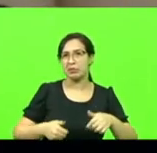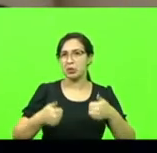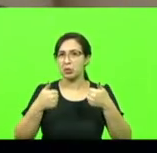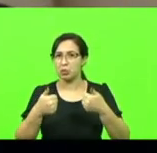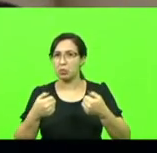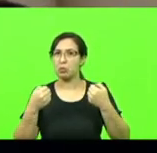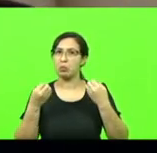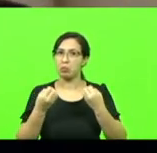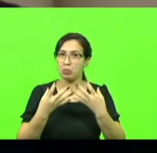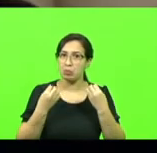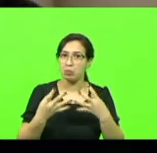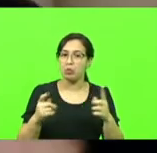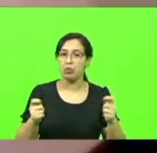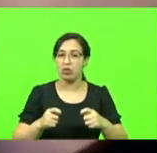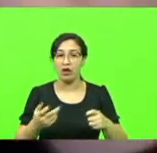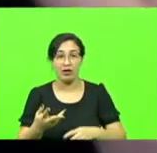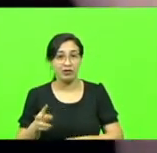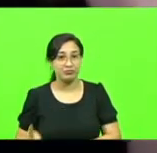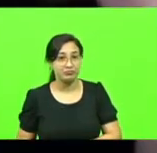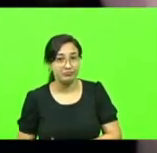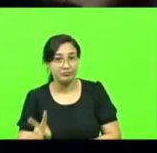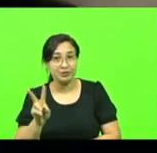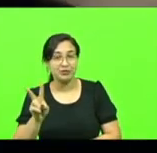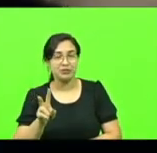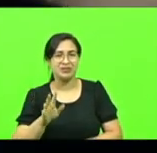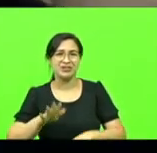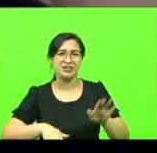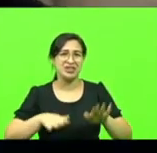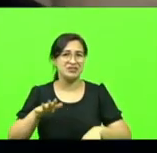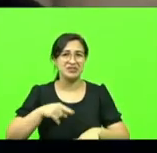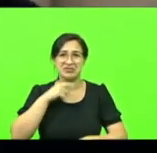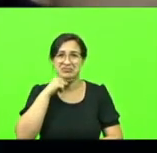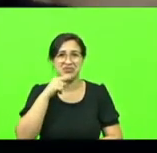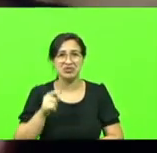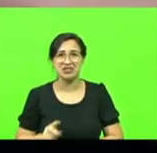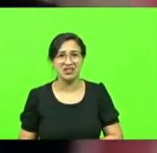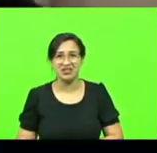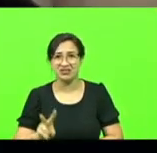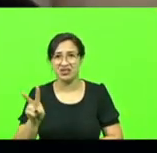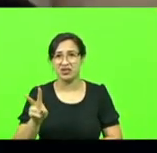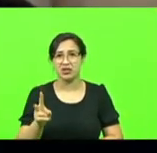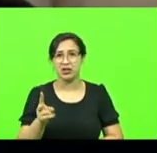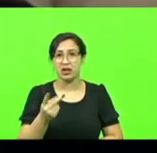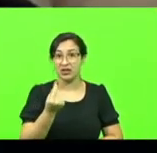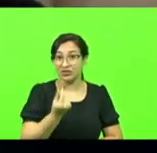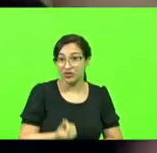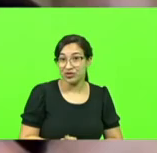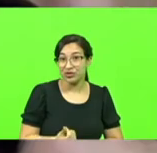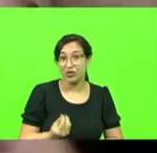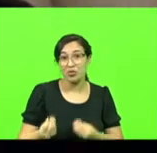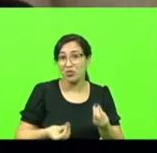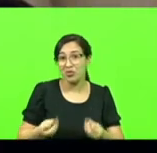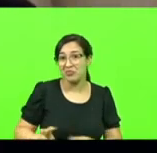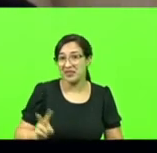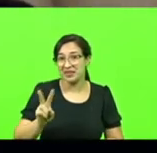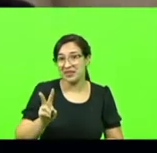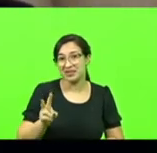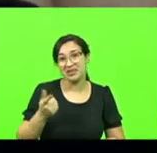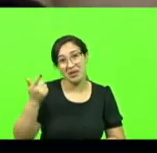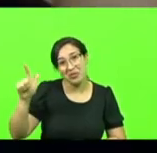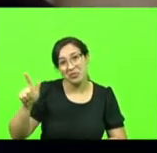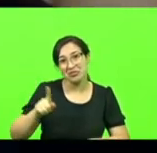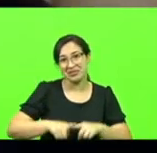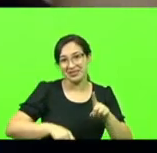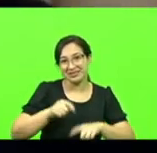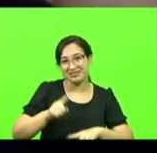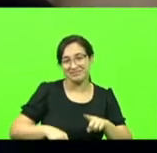também valorizados, né? Quando a gente não consegue valorizar com o financeiro, a gente tenta valorizar dessa outra forma. Já estou concluindo, tá?